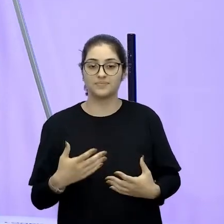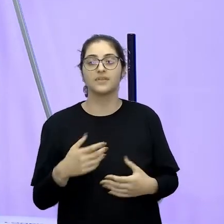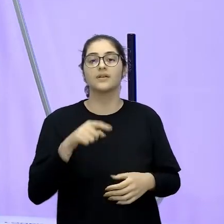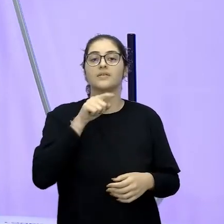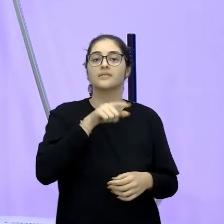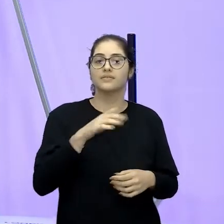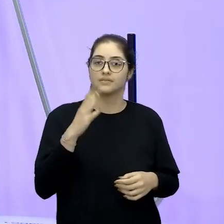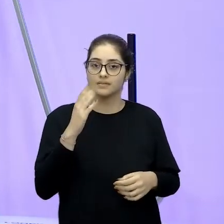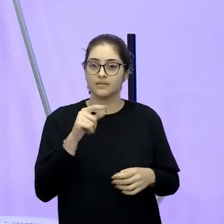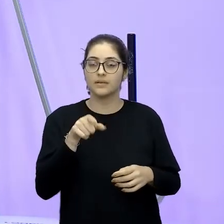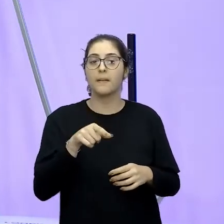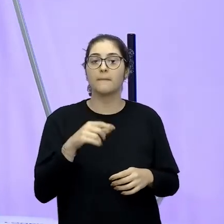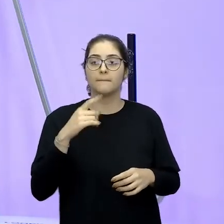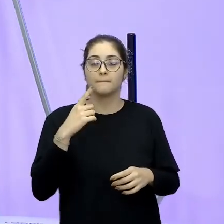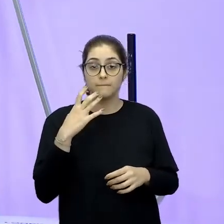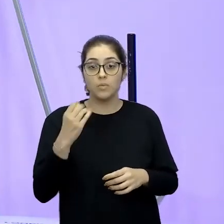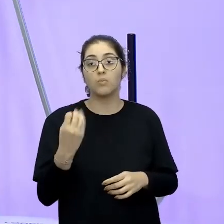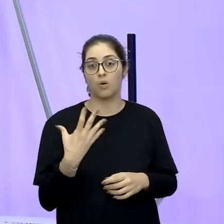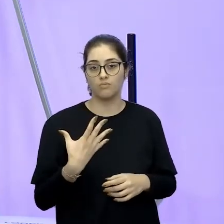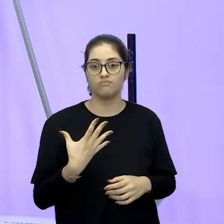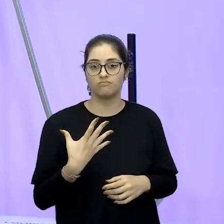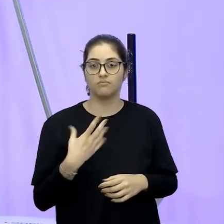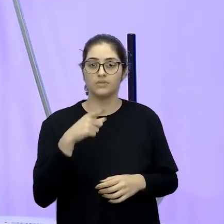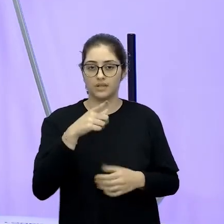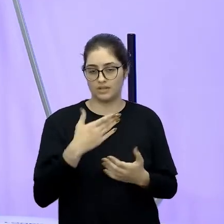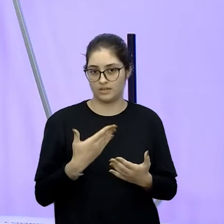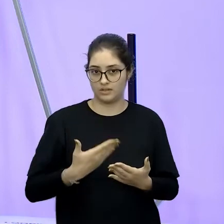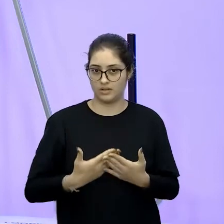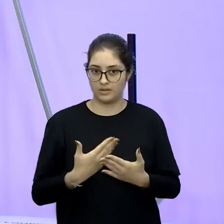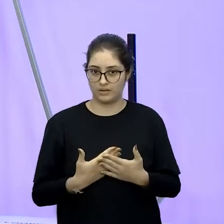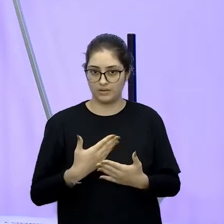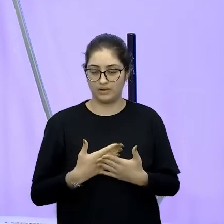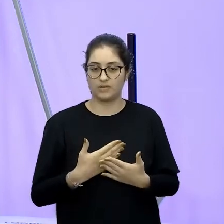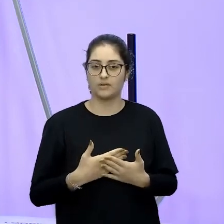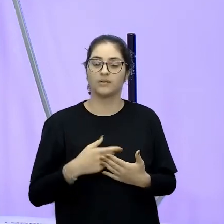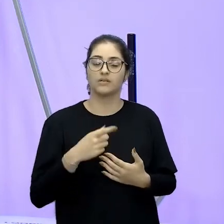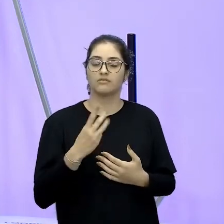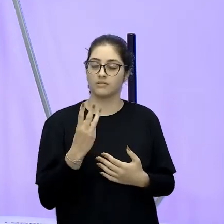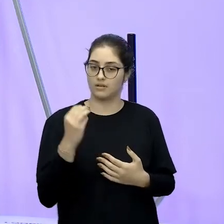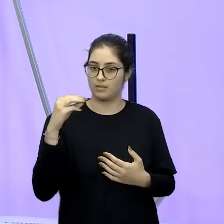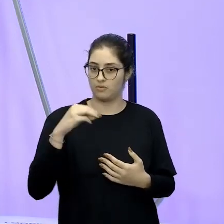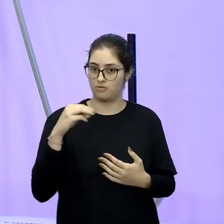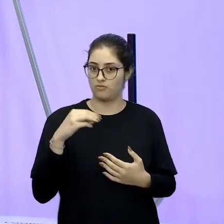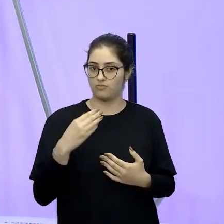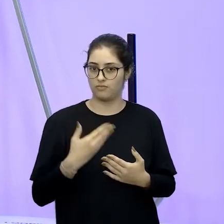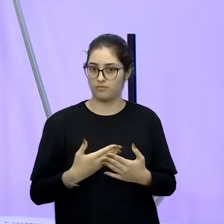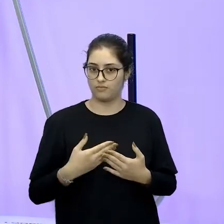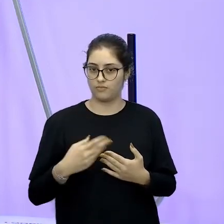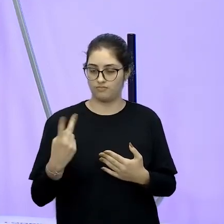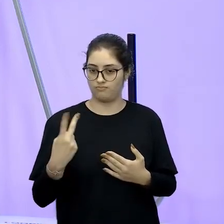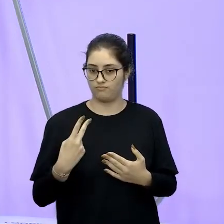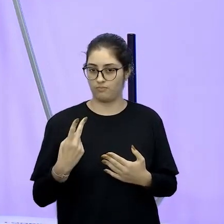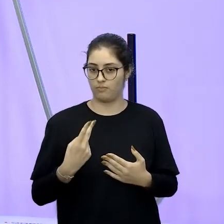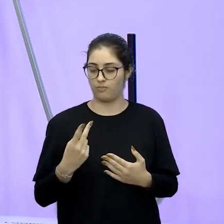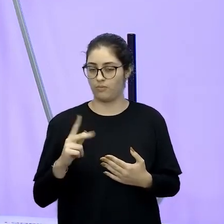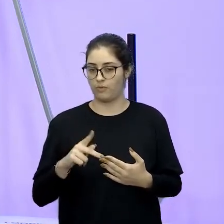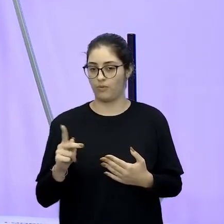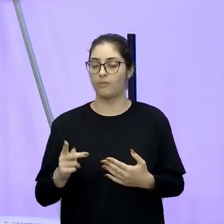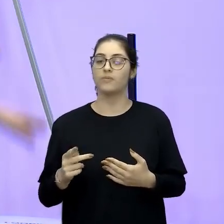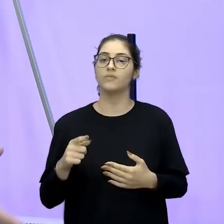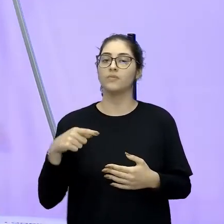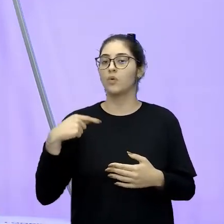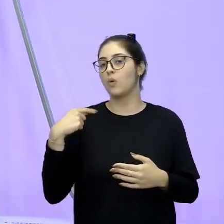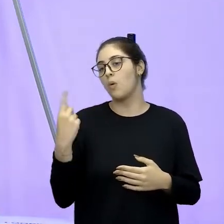seria o mais interessante. Então, por exemplo, essa aula que vocês estão tendo, que é de 30 minutos aqui com a Proilana, com um especialista, um